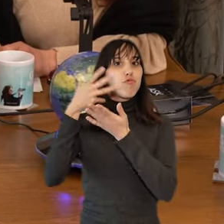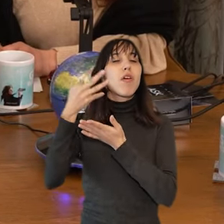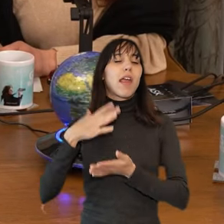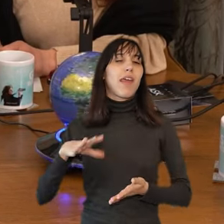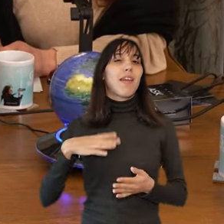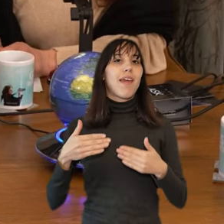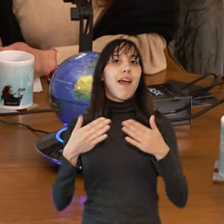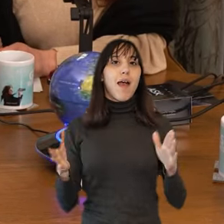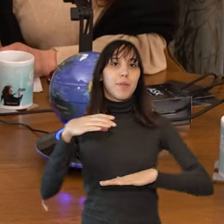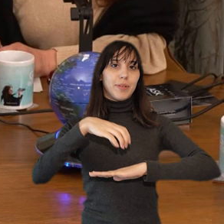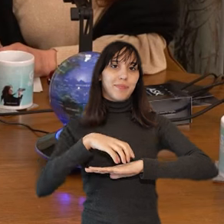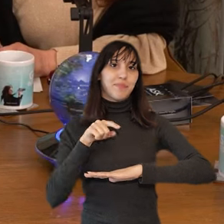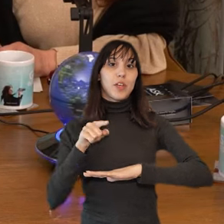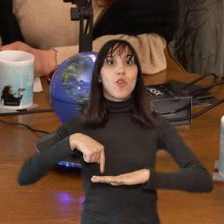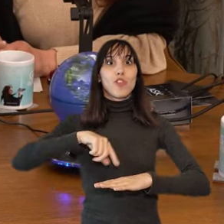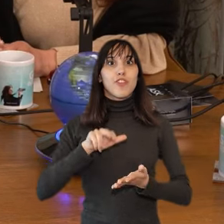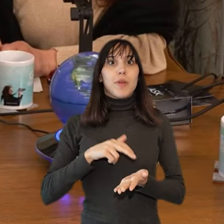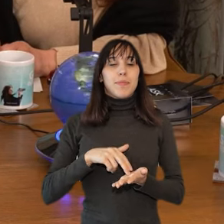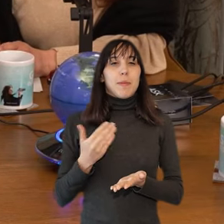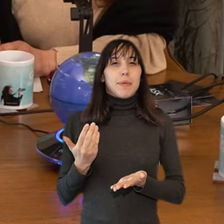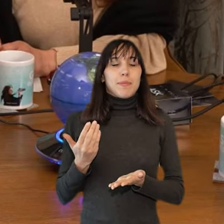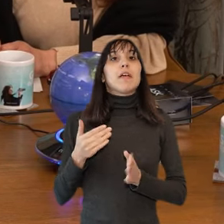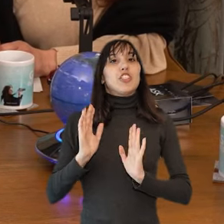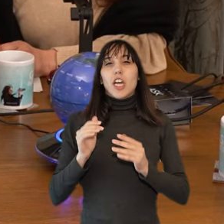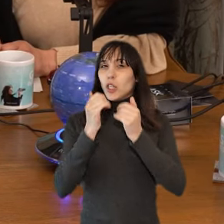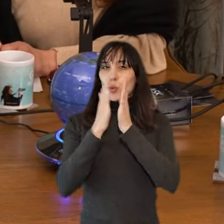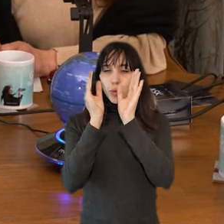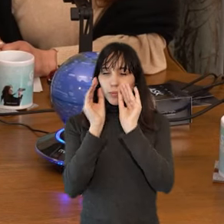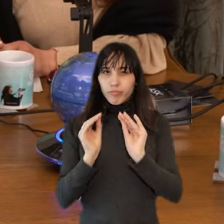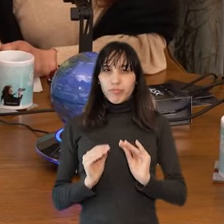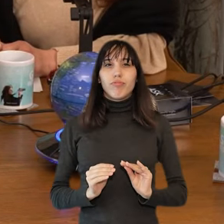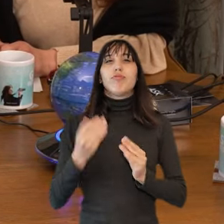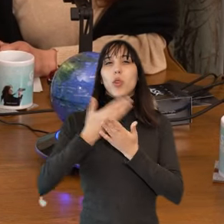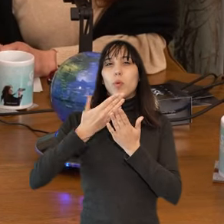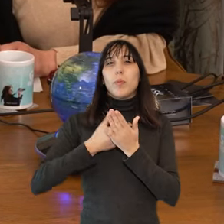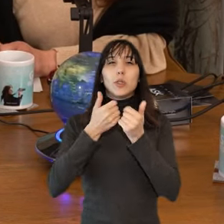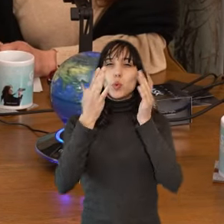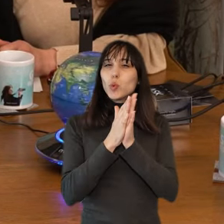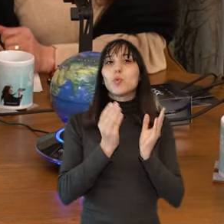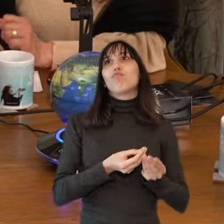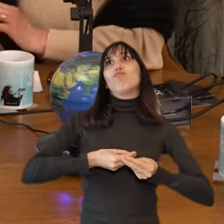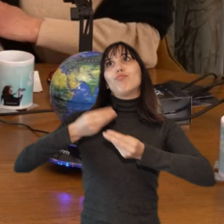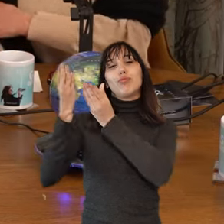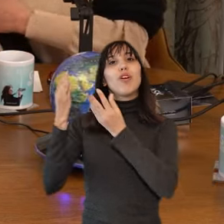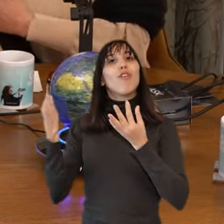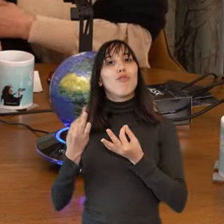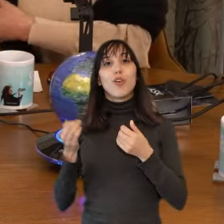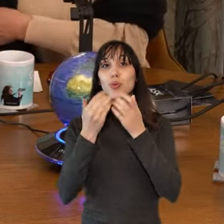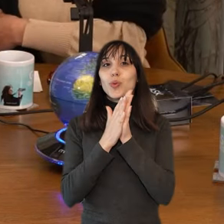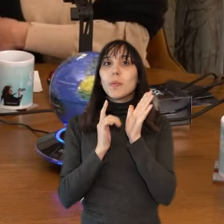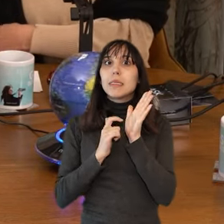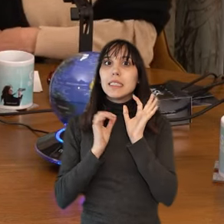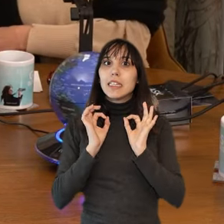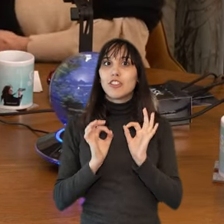vontade de abrirmos este Campos e estamos a aguardar portanto já apresentamos todos todos os documentos todos todos os o tudo o que era